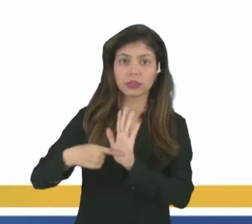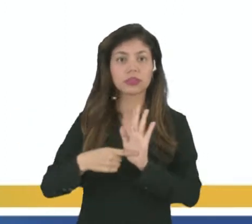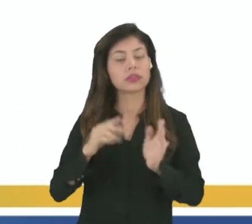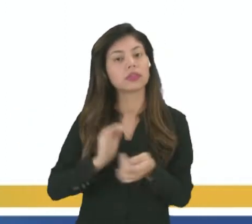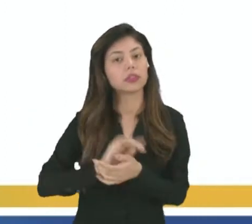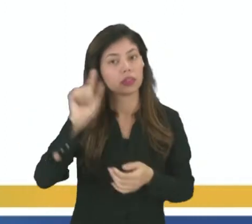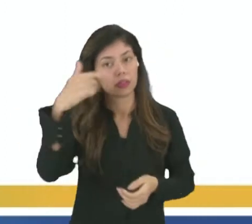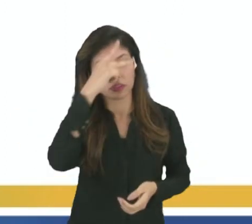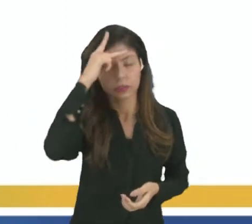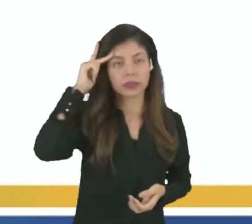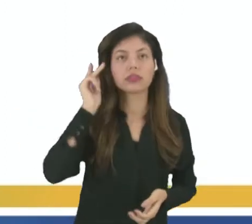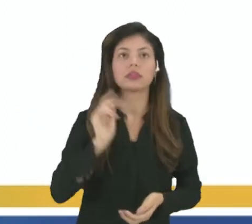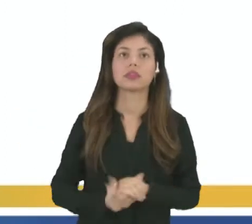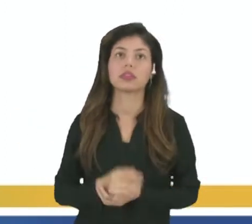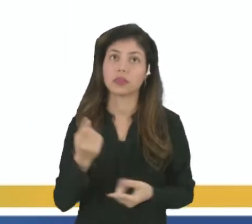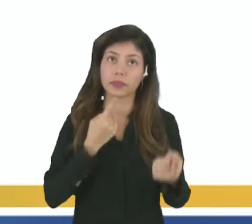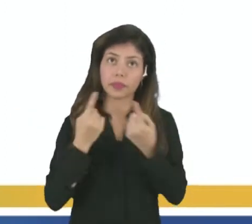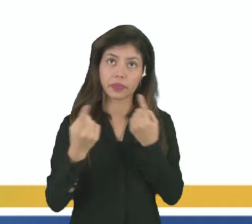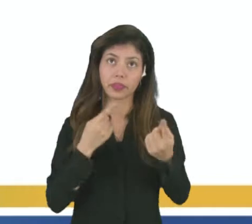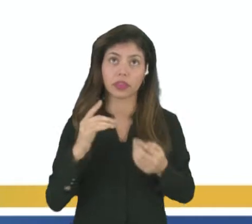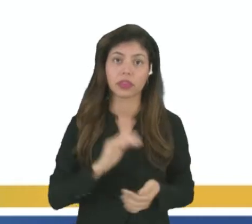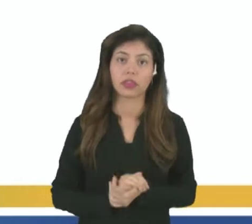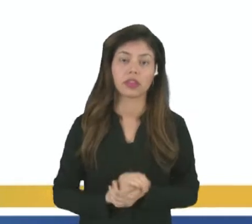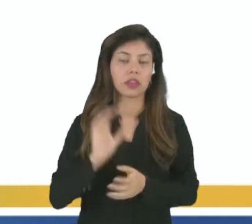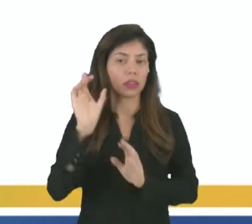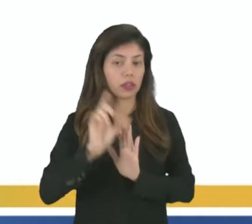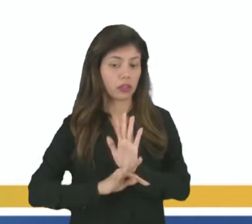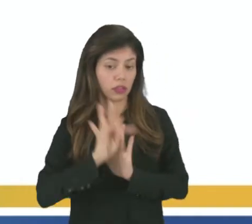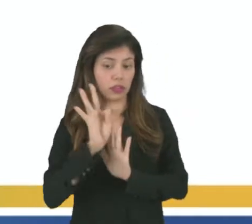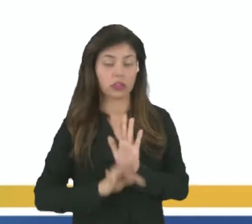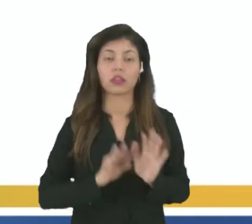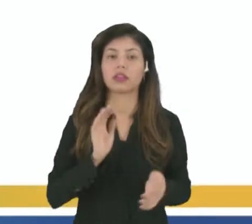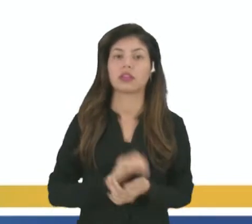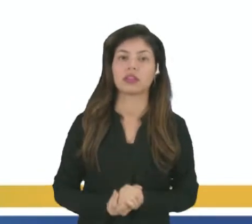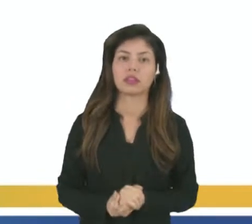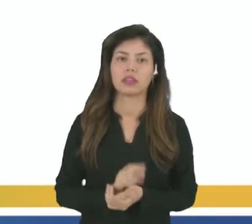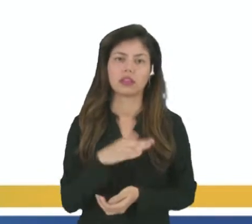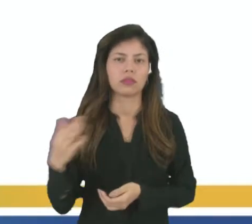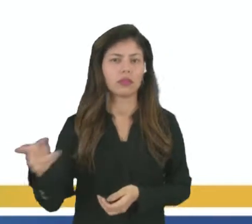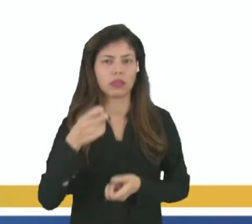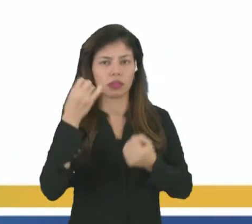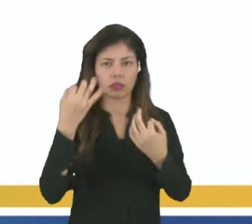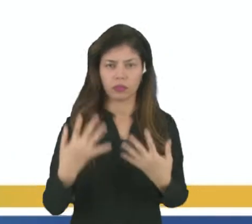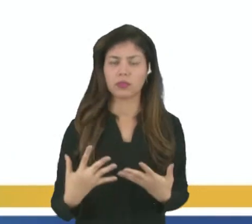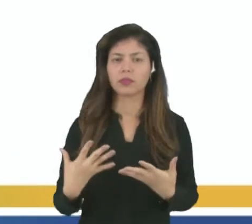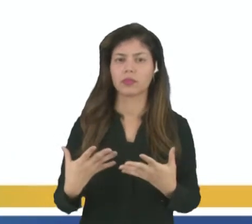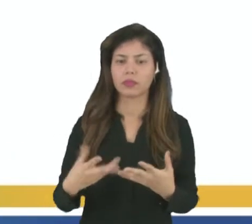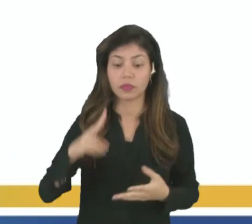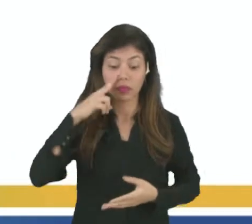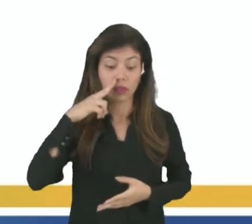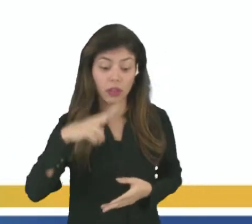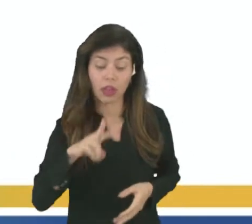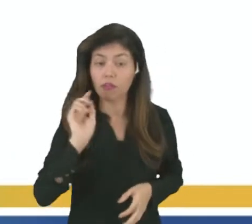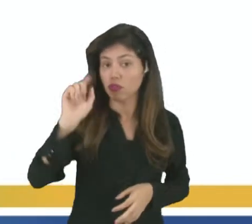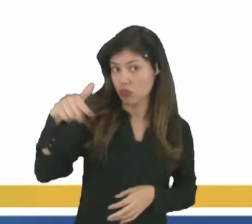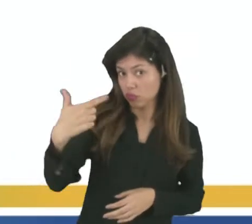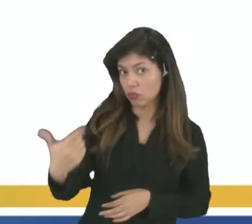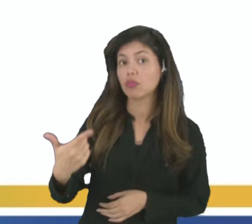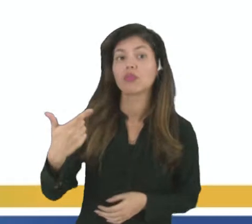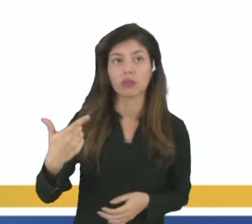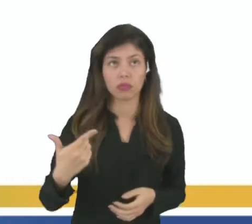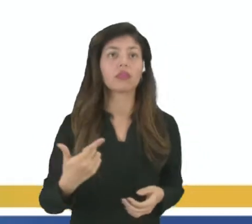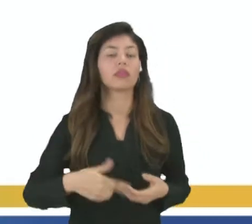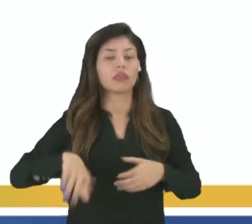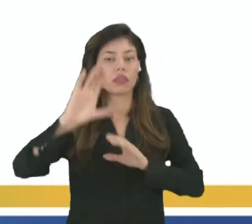a outras pessoas que formos conversar sobre esse texto, quando formos rever tal assunto,